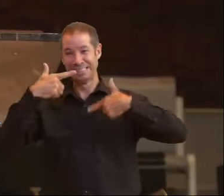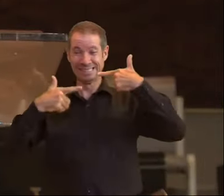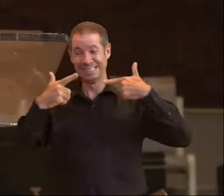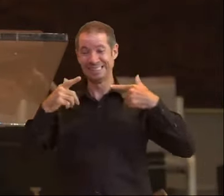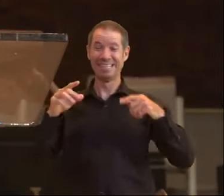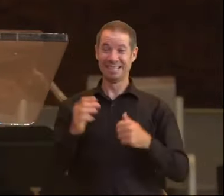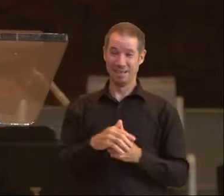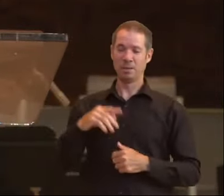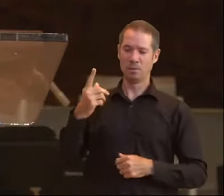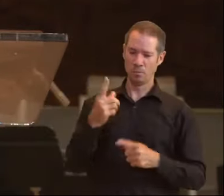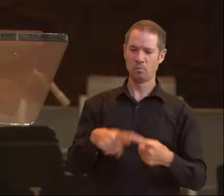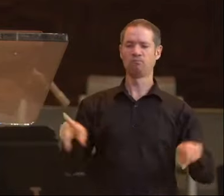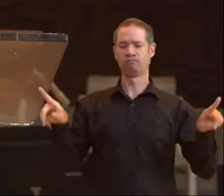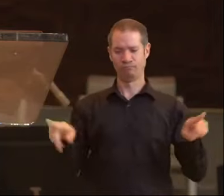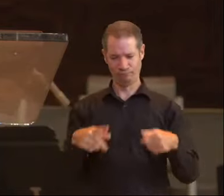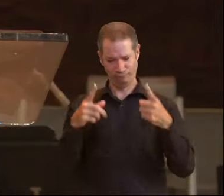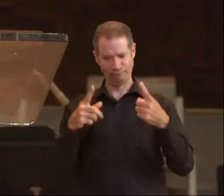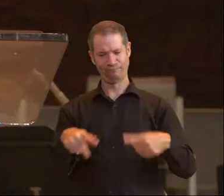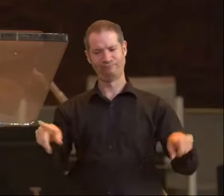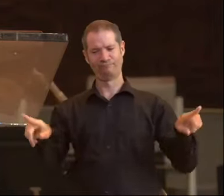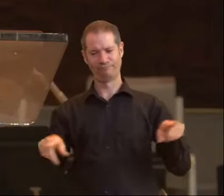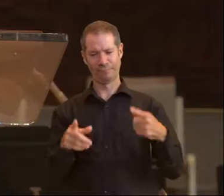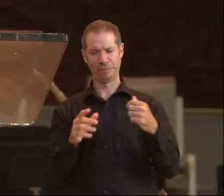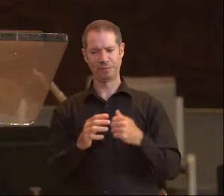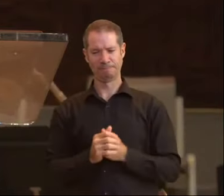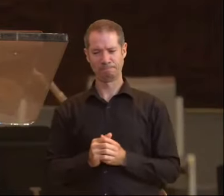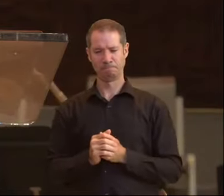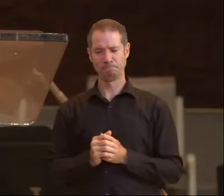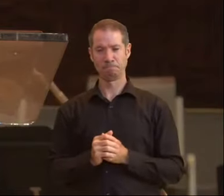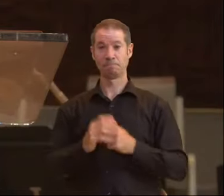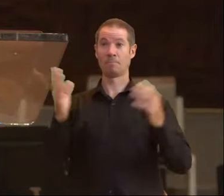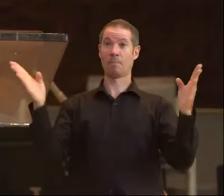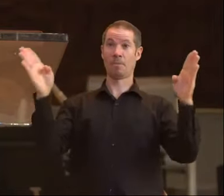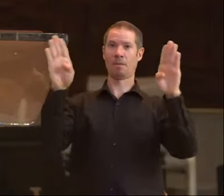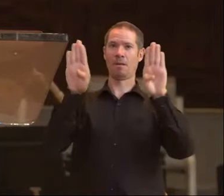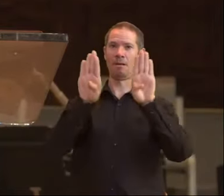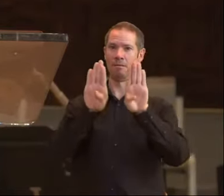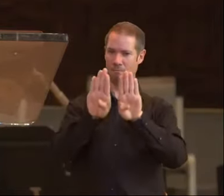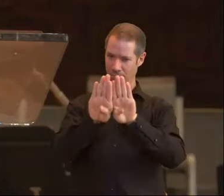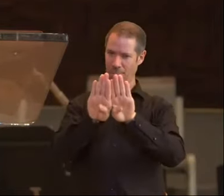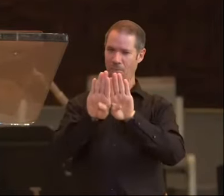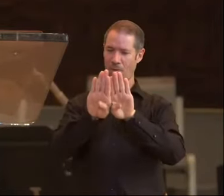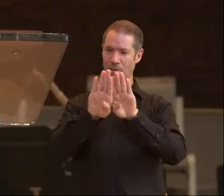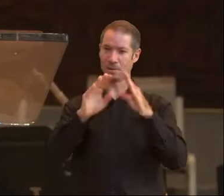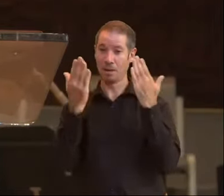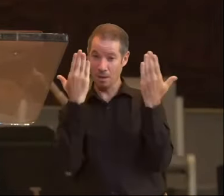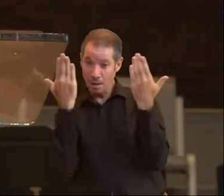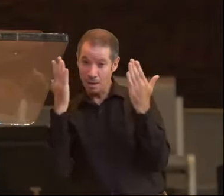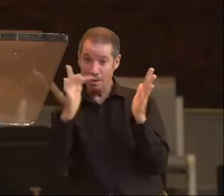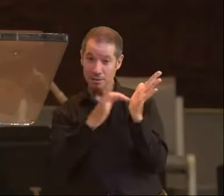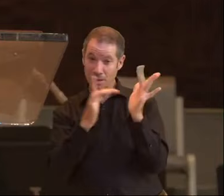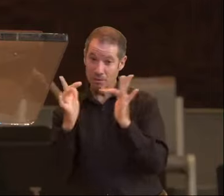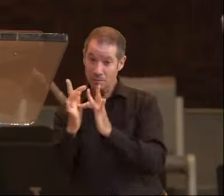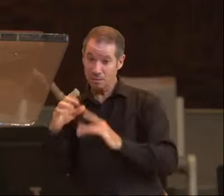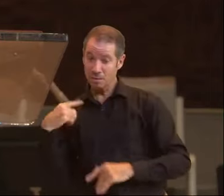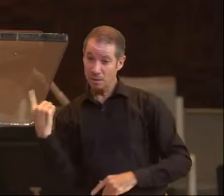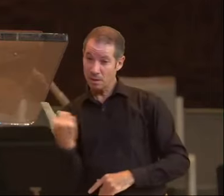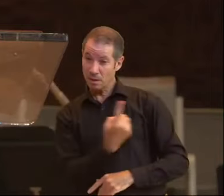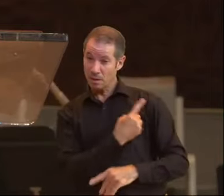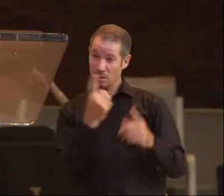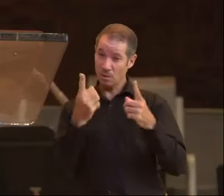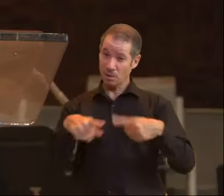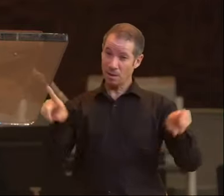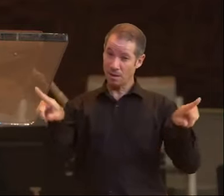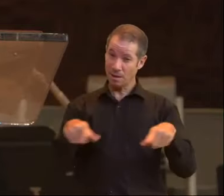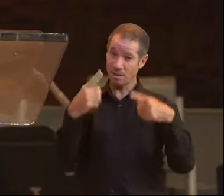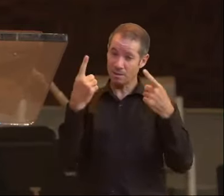mas nós vamos cantá-lo. Fala sobre a porta, e a porta é Jesus. E nós vamos cantar uma parte